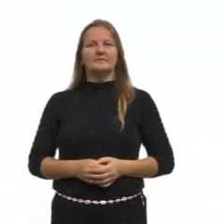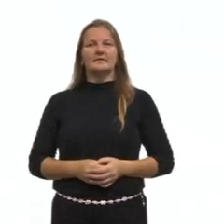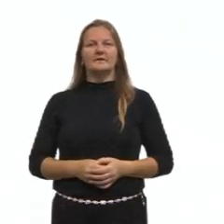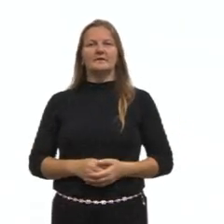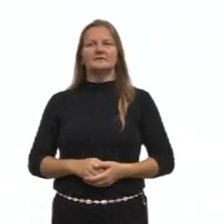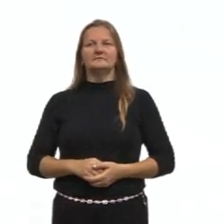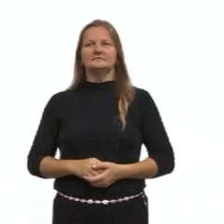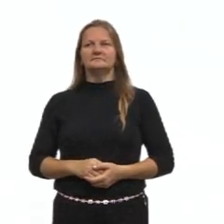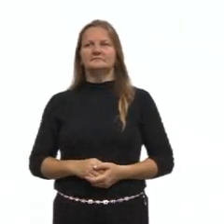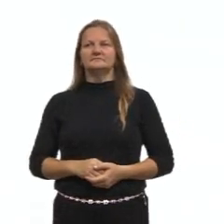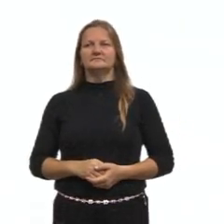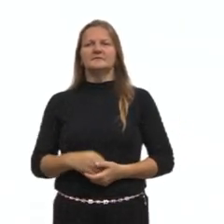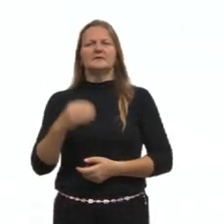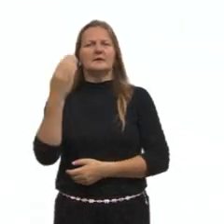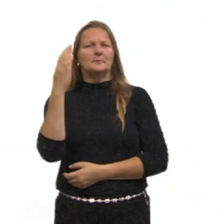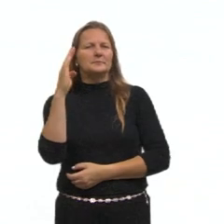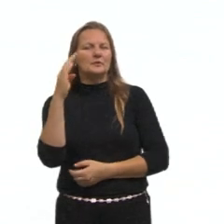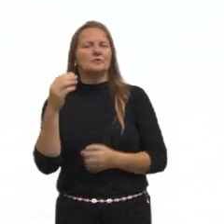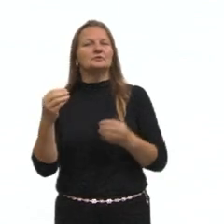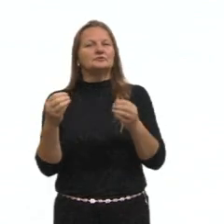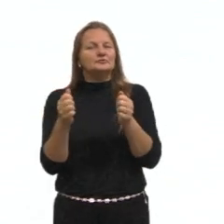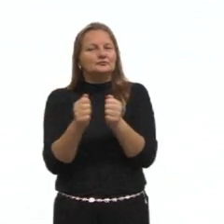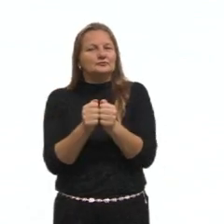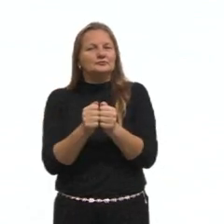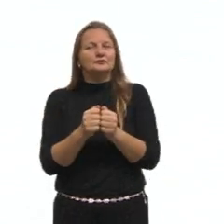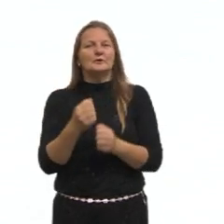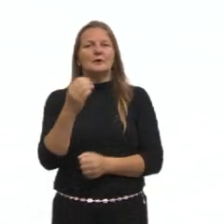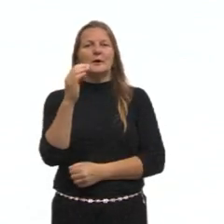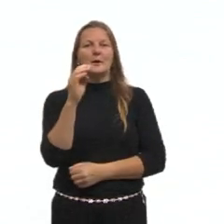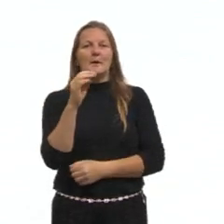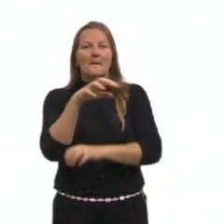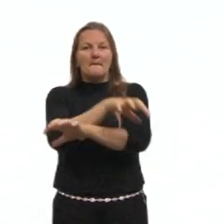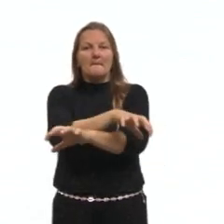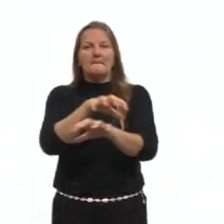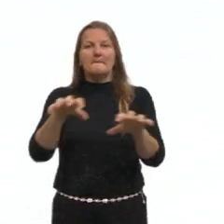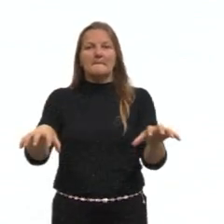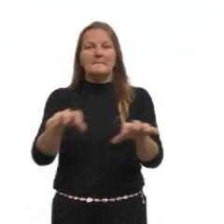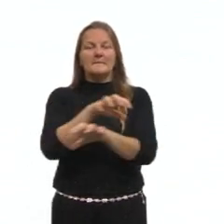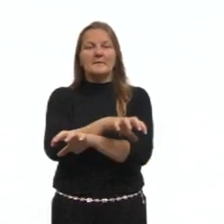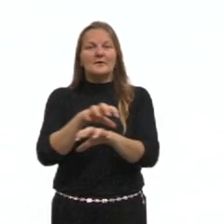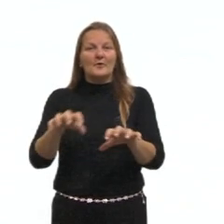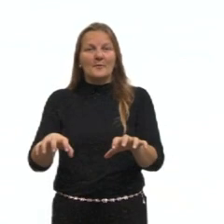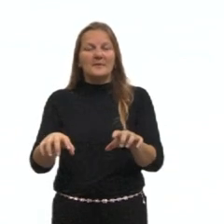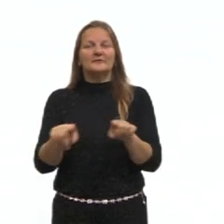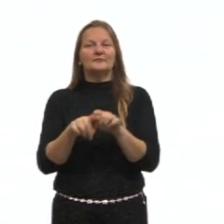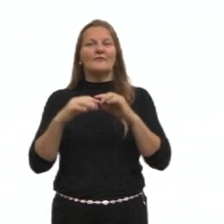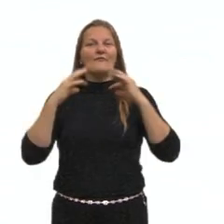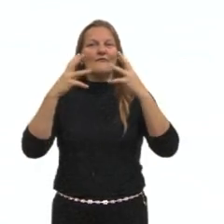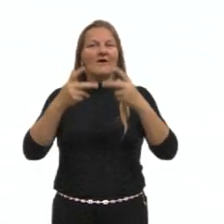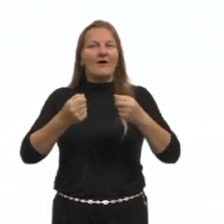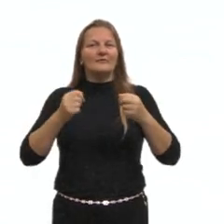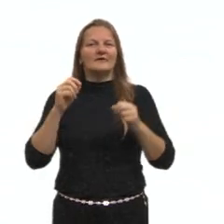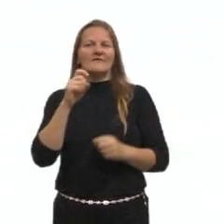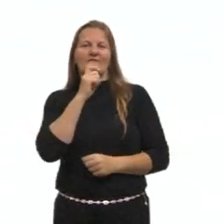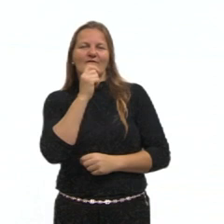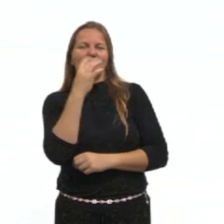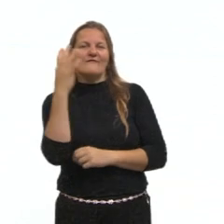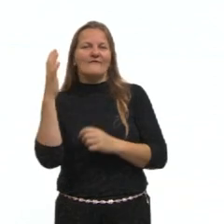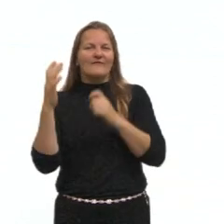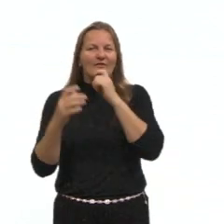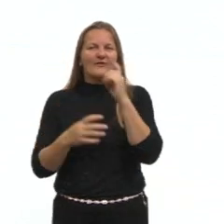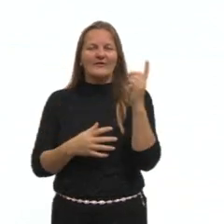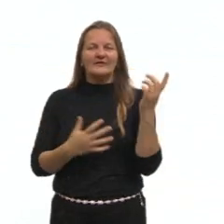pensamos em biologia né toda questão de biomas fauna Flora então mas também temos